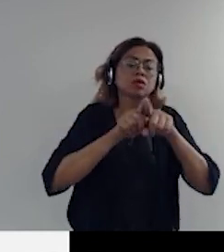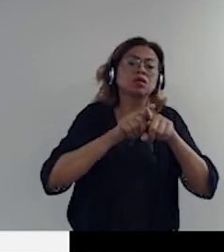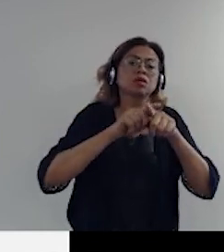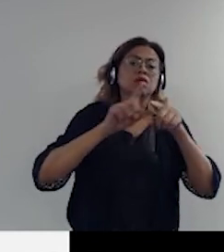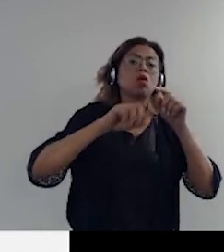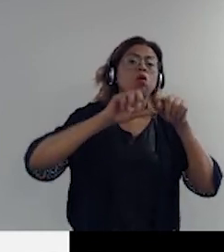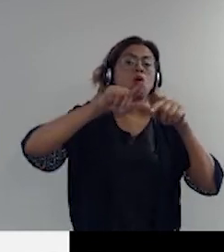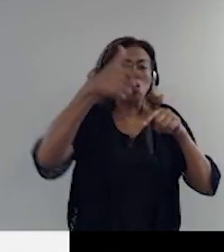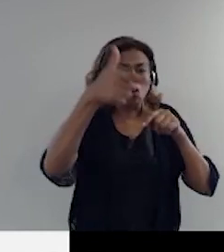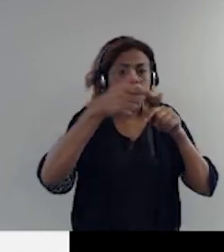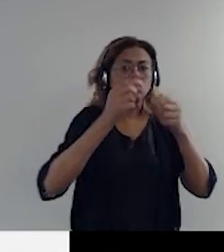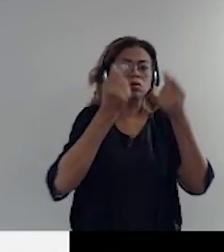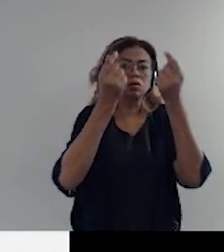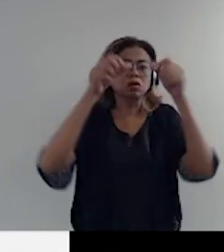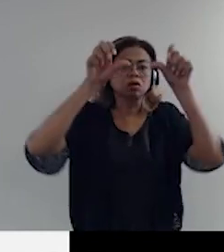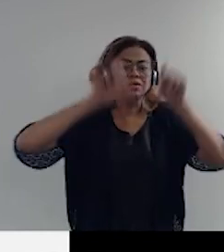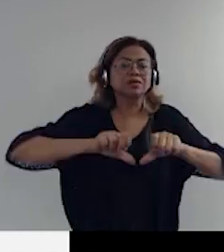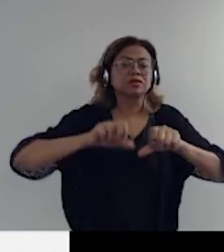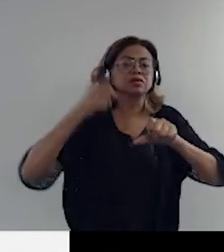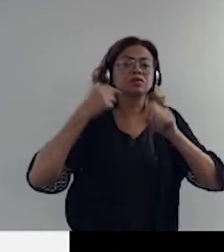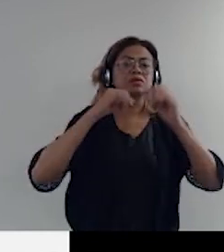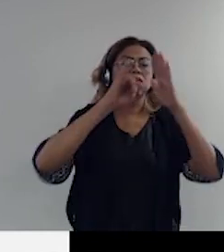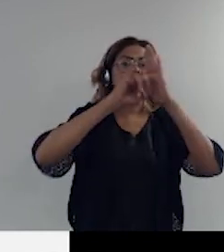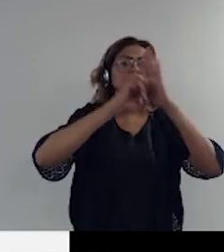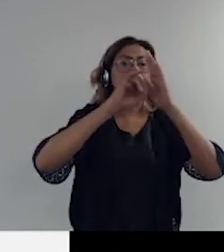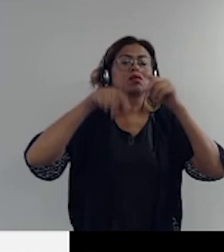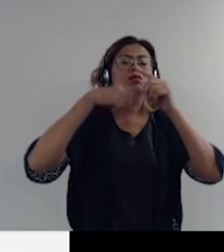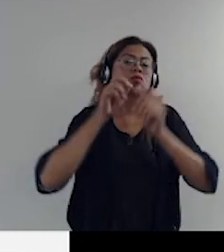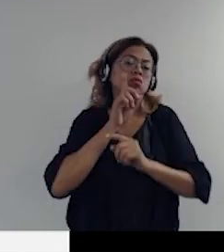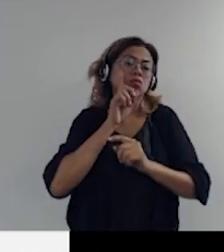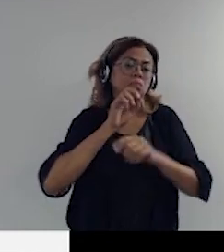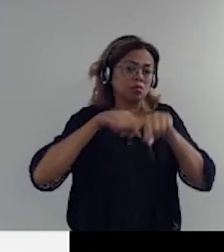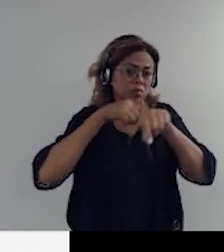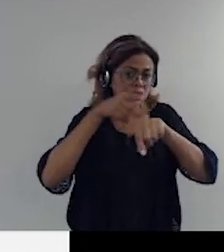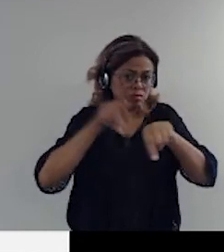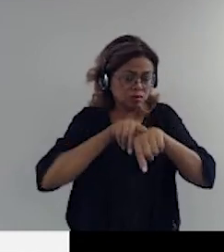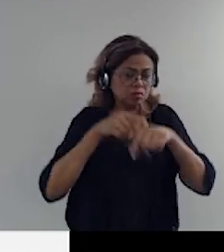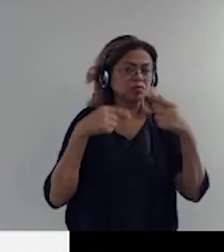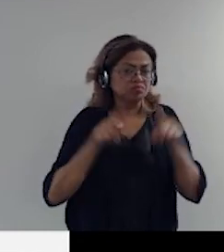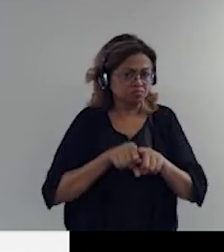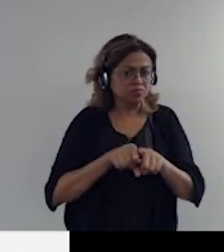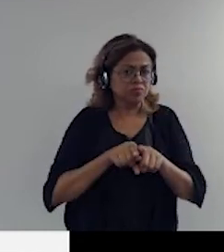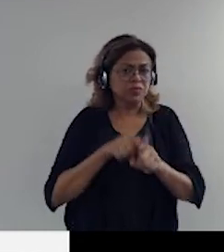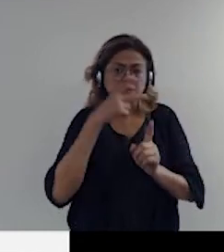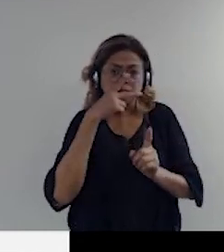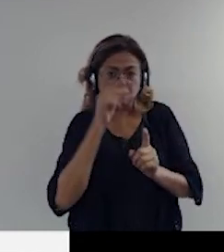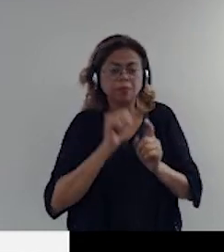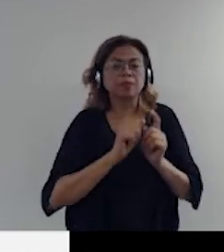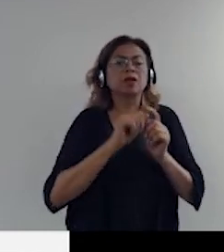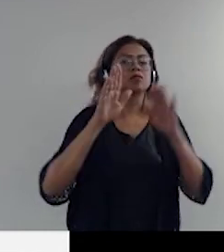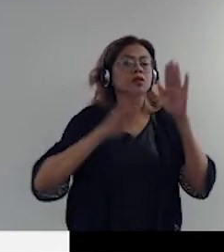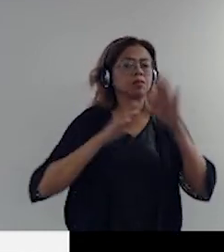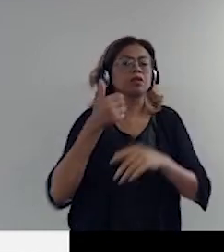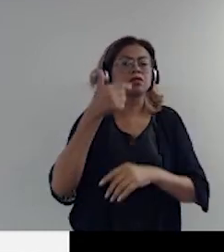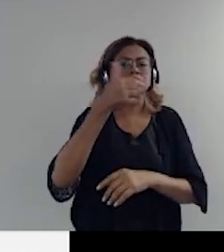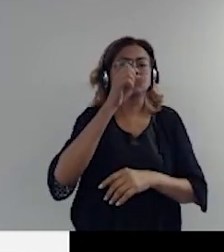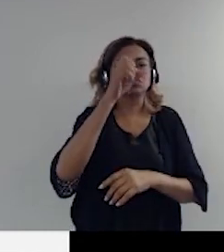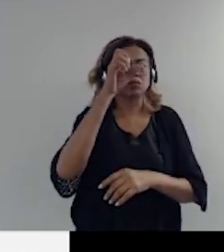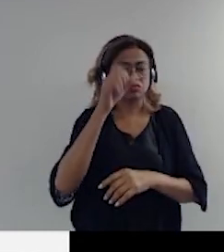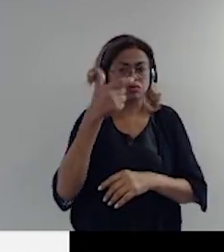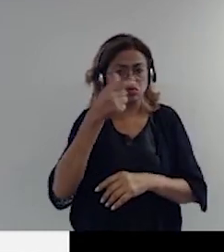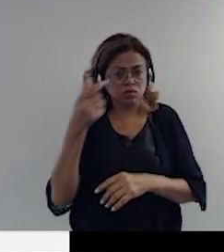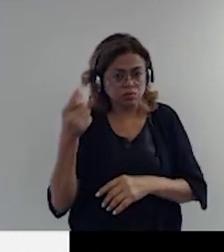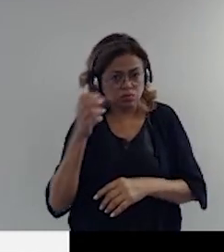foram eventos muito parecidos em termos de queda. Inclusive, em 2008, mesmo o volume